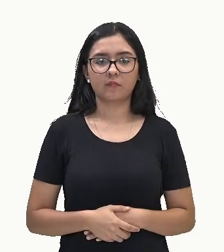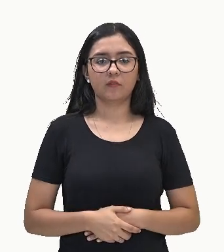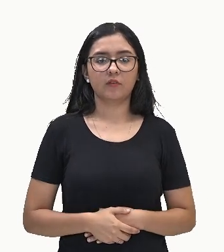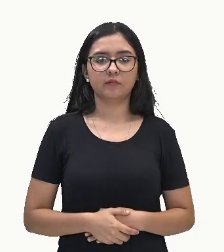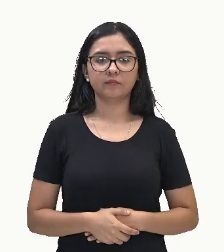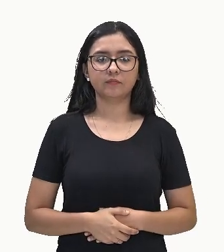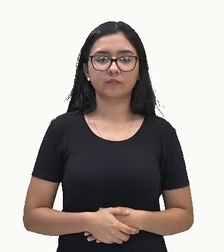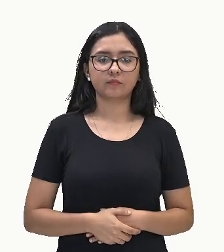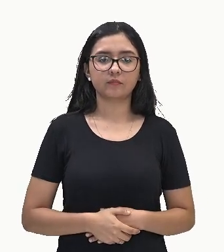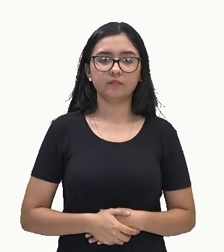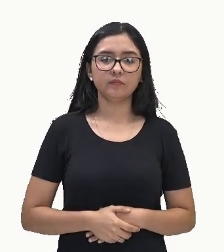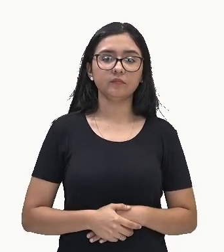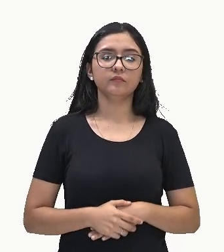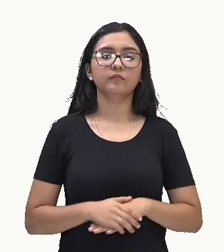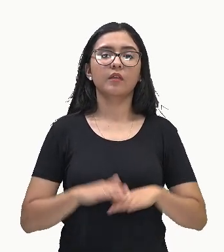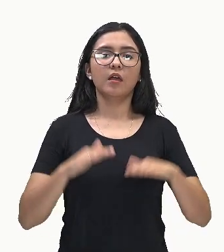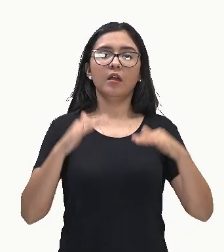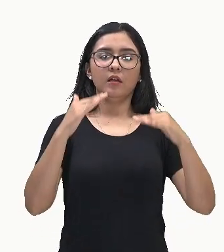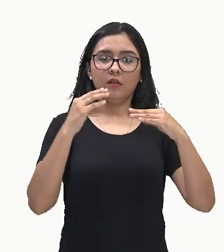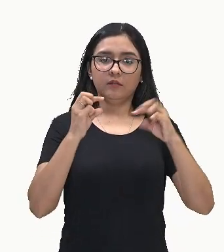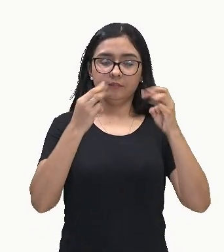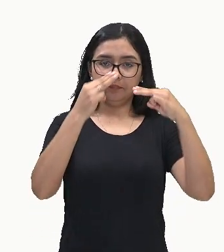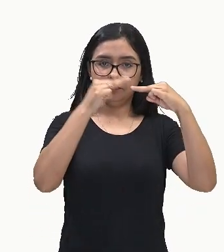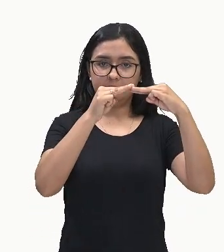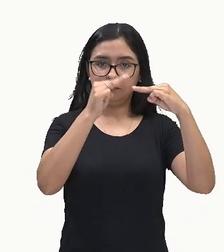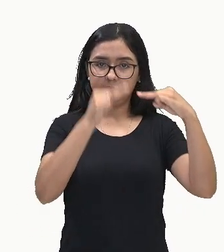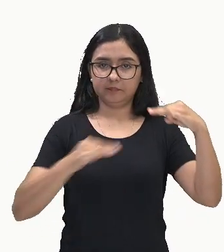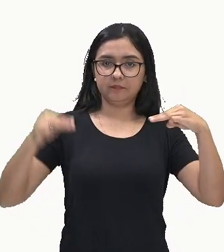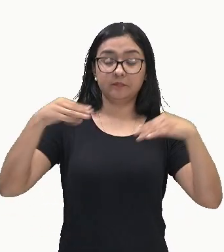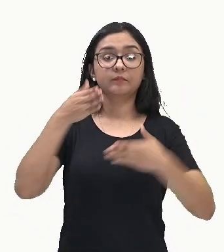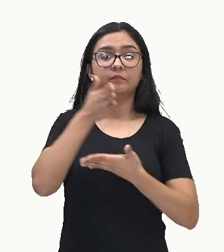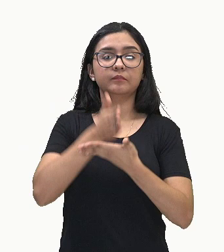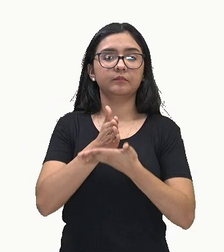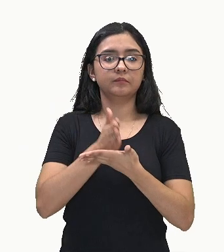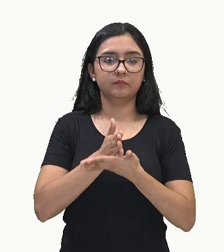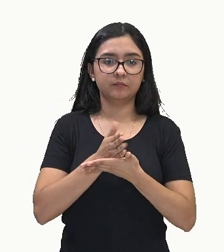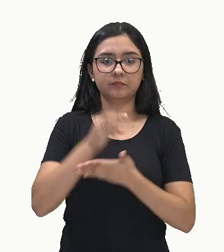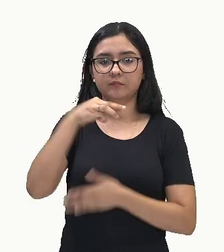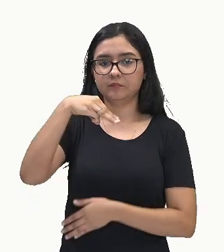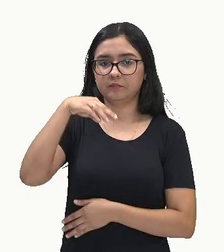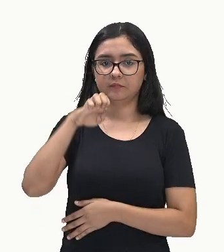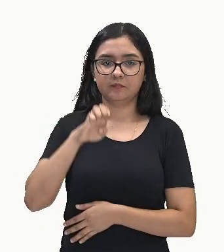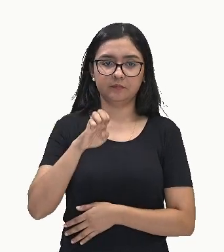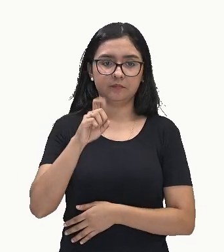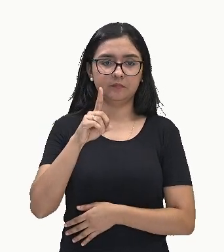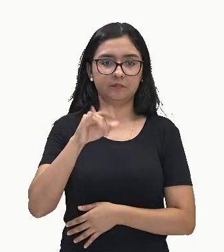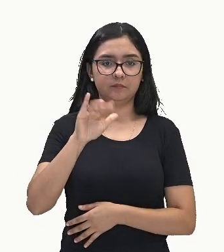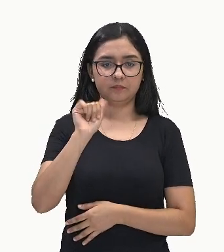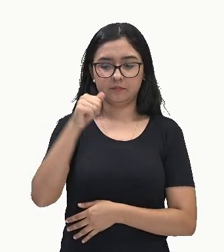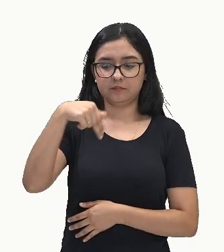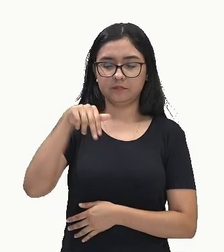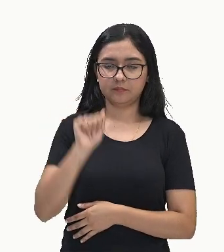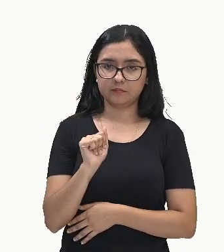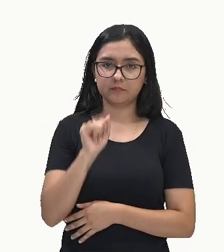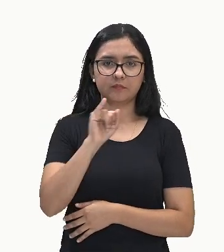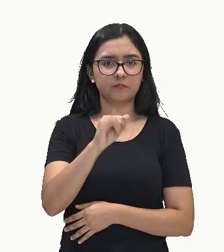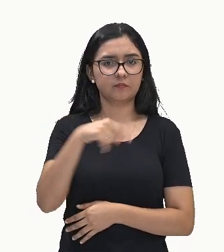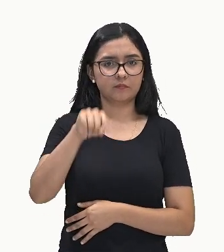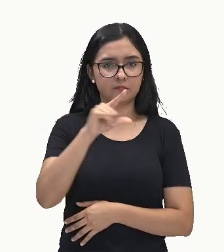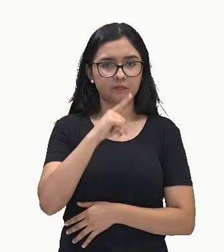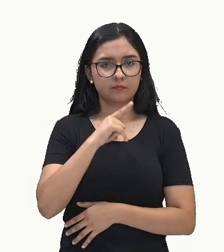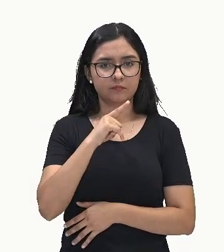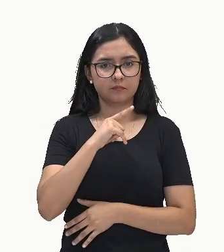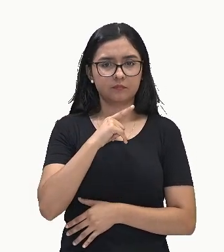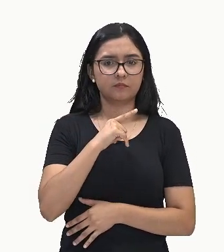sucessivamente mediana então ó no caso mediana né se você tem um conjunto